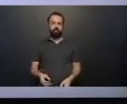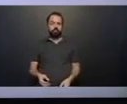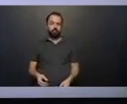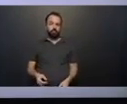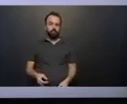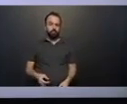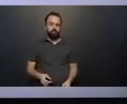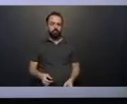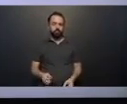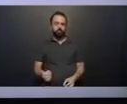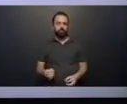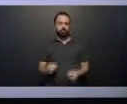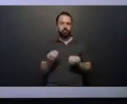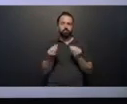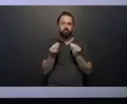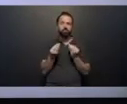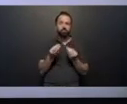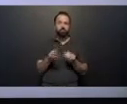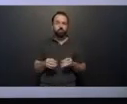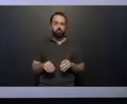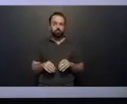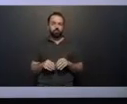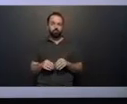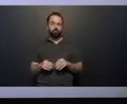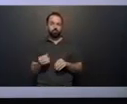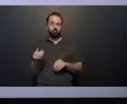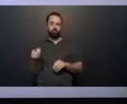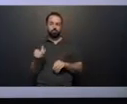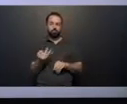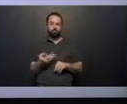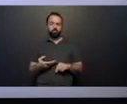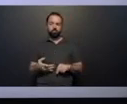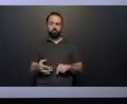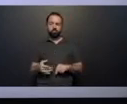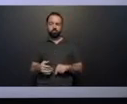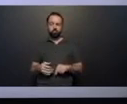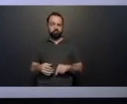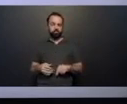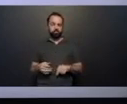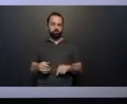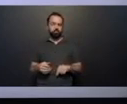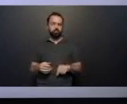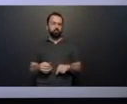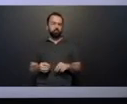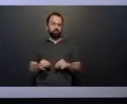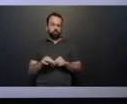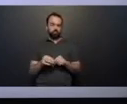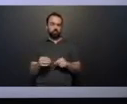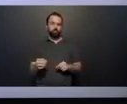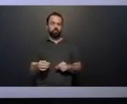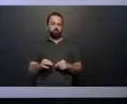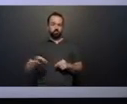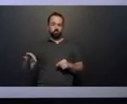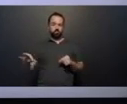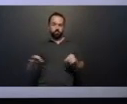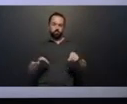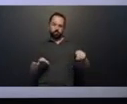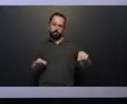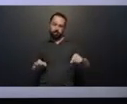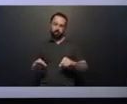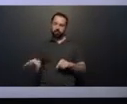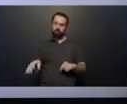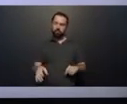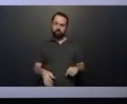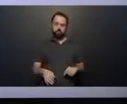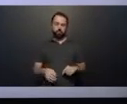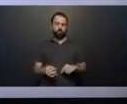calcular o comprimento de uma circunferência? No exemplo que eu havia falado anteriormente do canteiro, nós medimos. Aqui nós